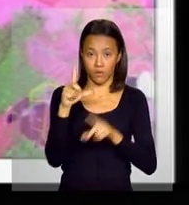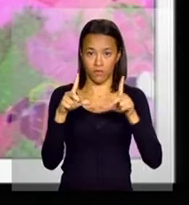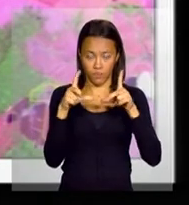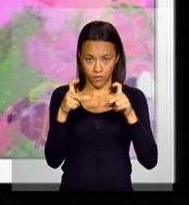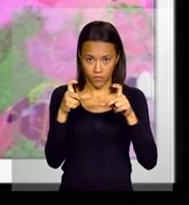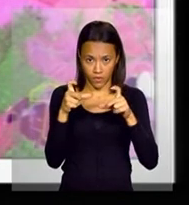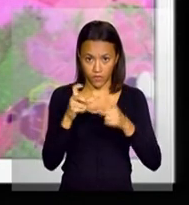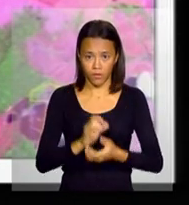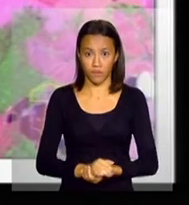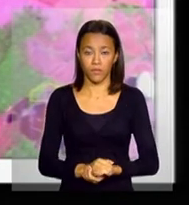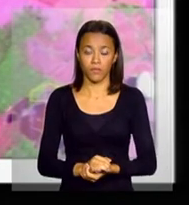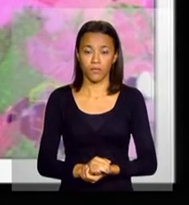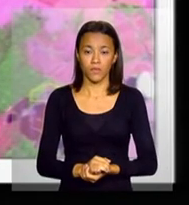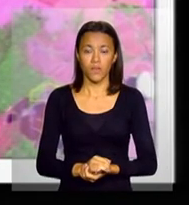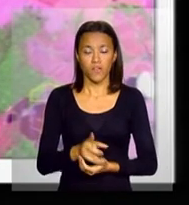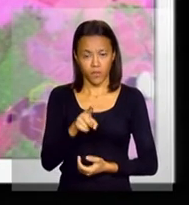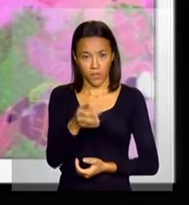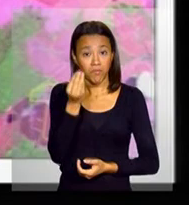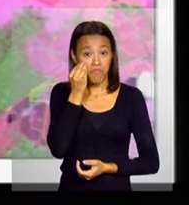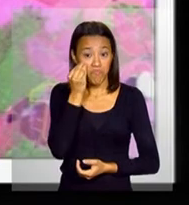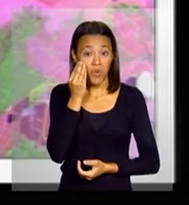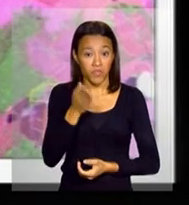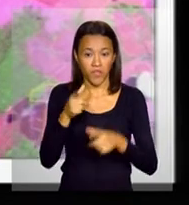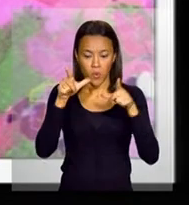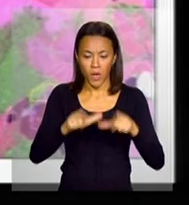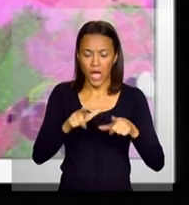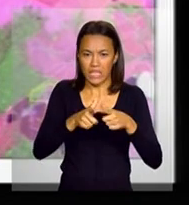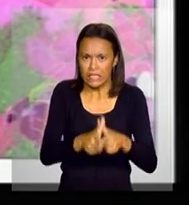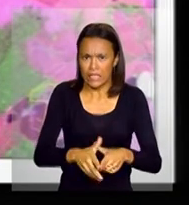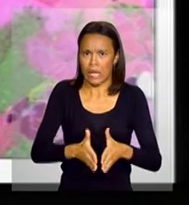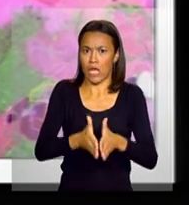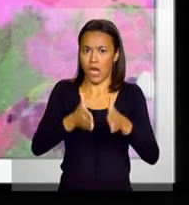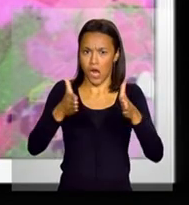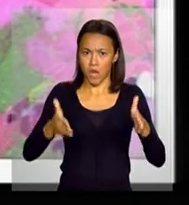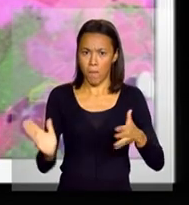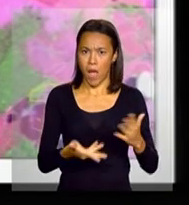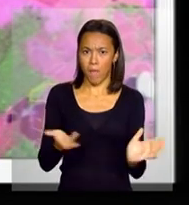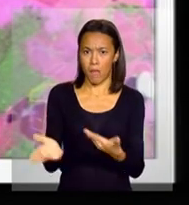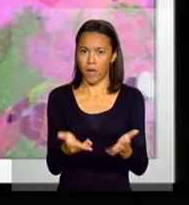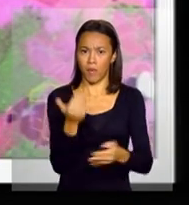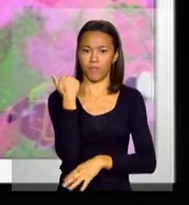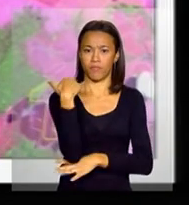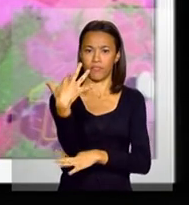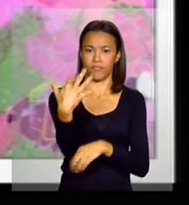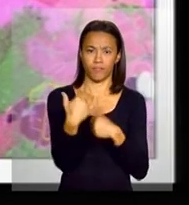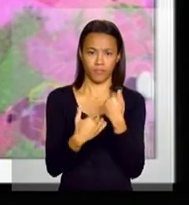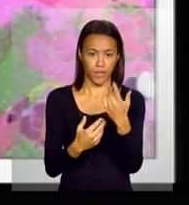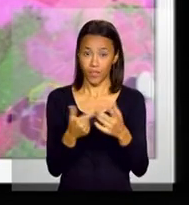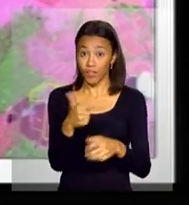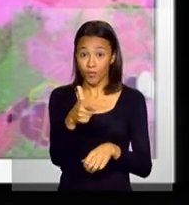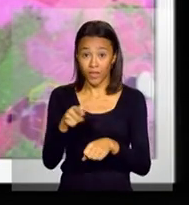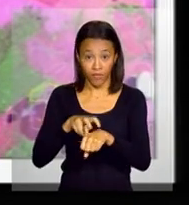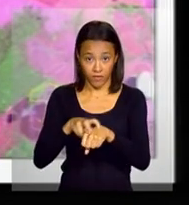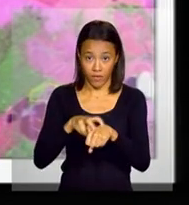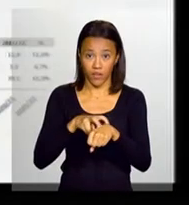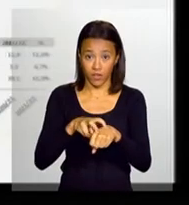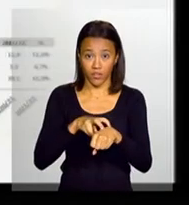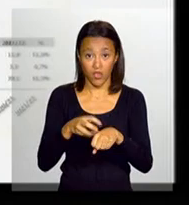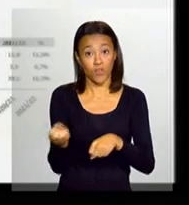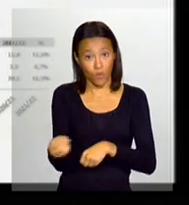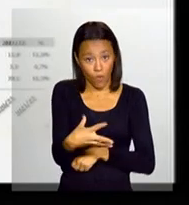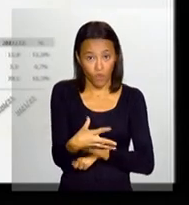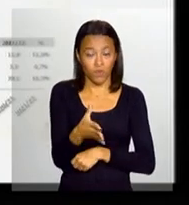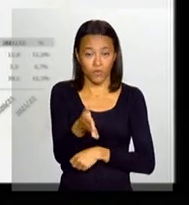de satélite Landsat, e vocês podem ver áreas grandes de novos desmatamentos, que não é verde, são novos